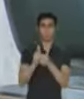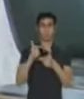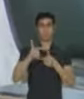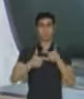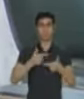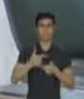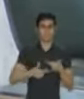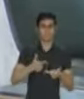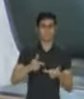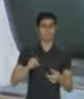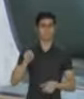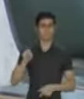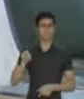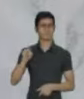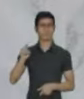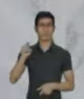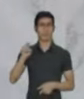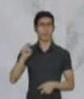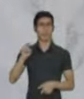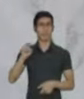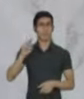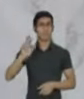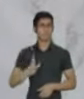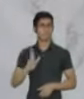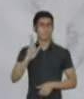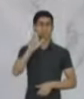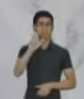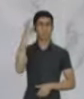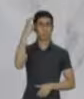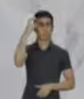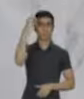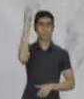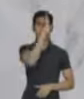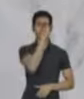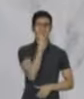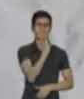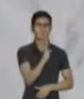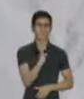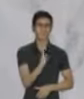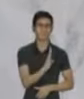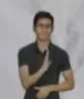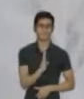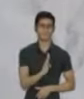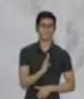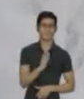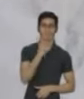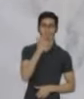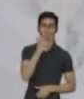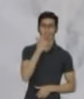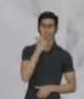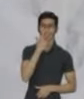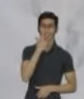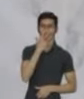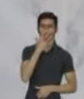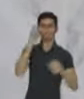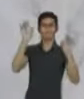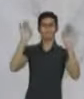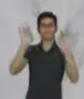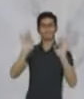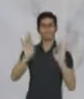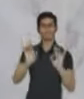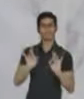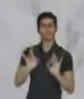eu tenho é uma apreciação especial porque eu sou alguém que admiro demais o